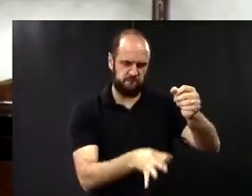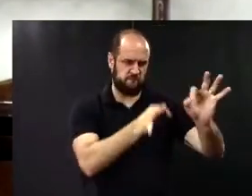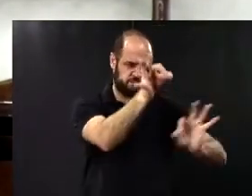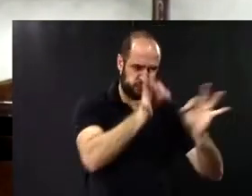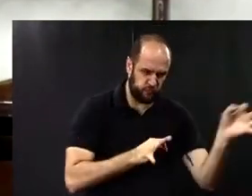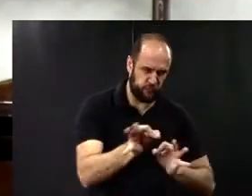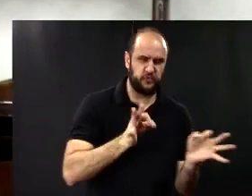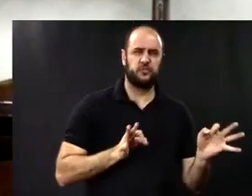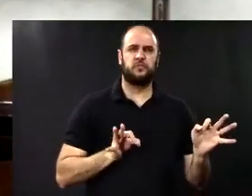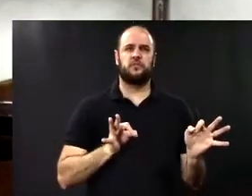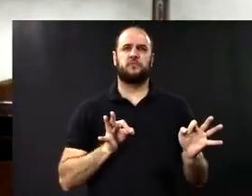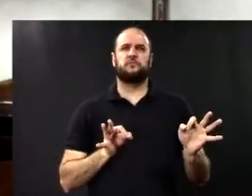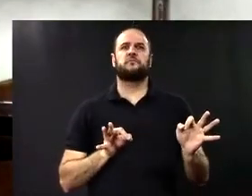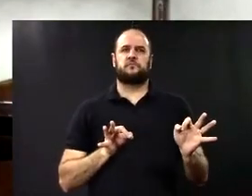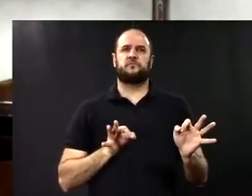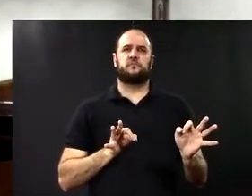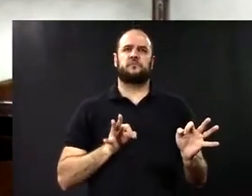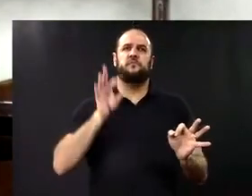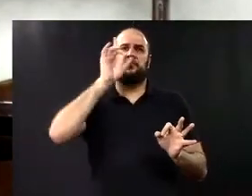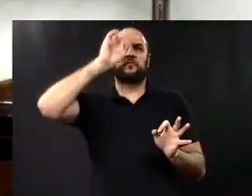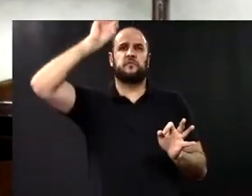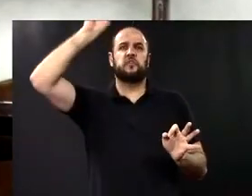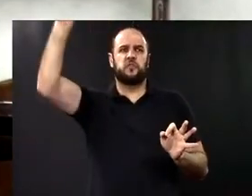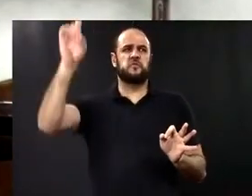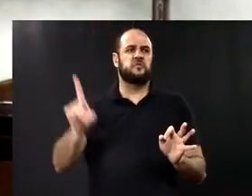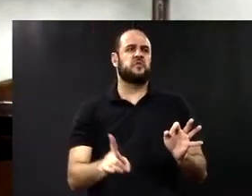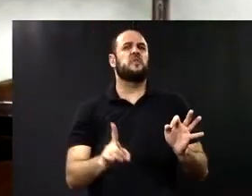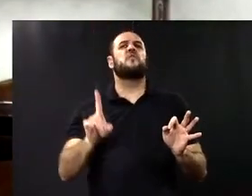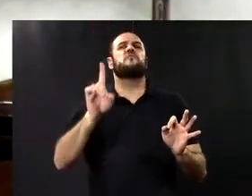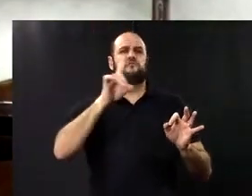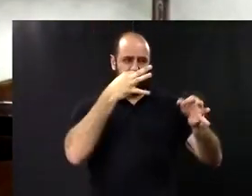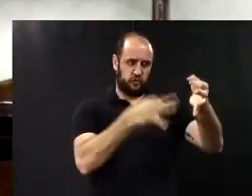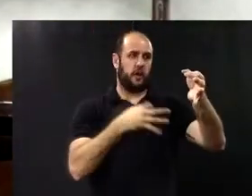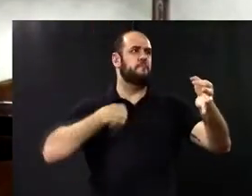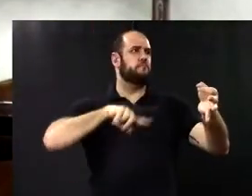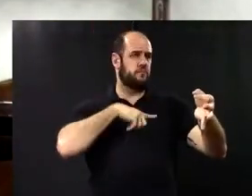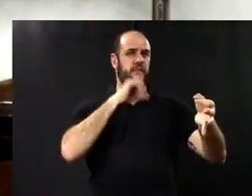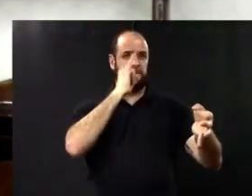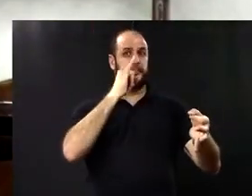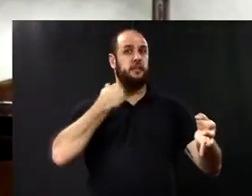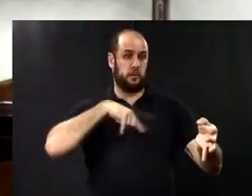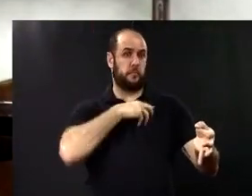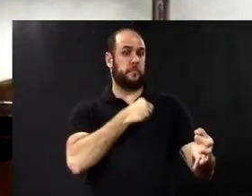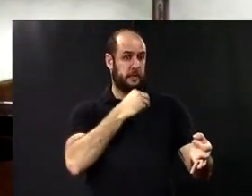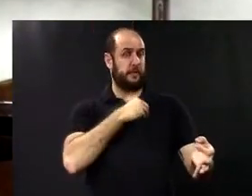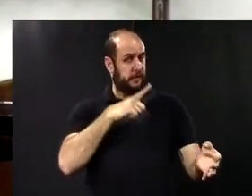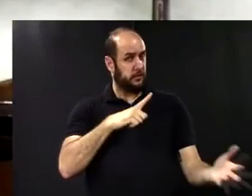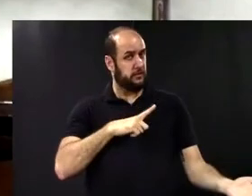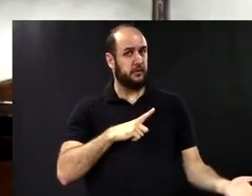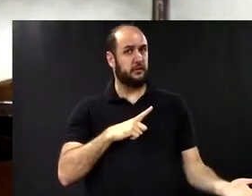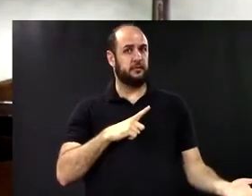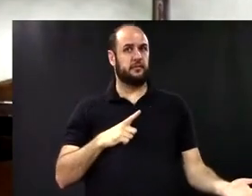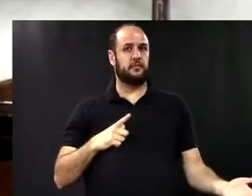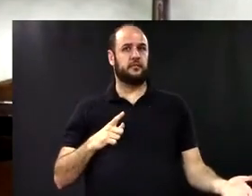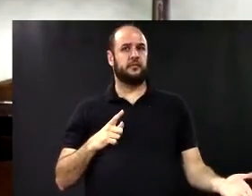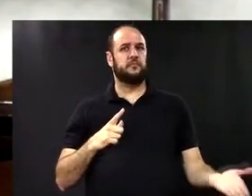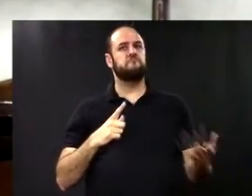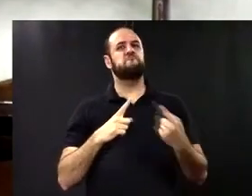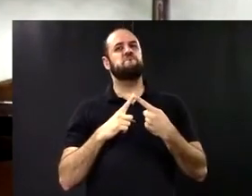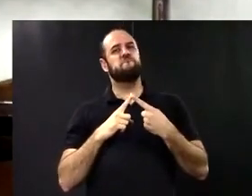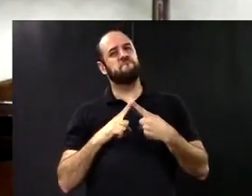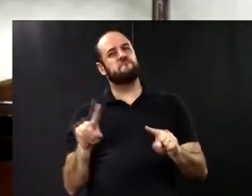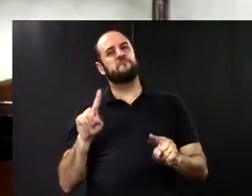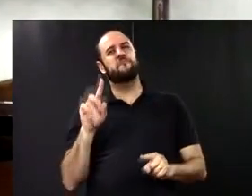ele derrama a disciplina quando nós pecamos. Mas uma coisa interessante,